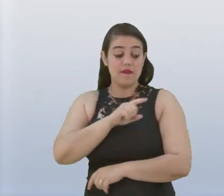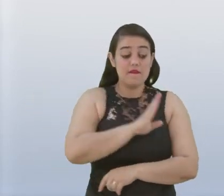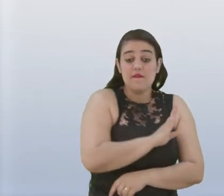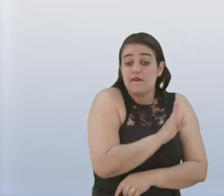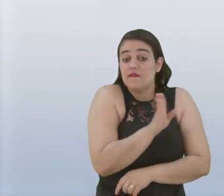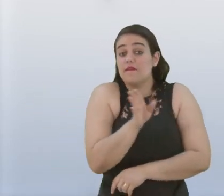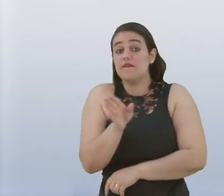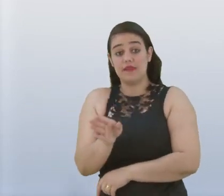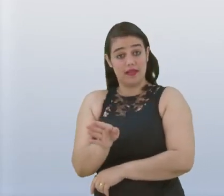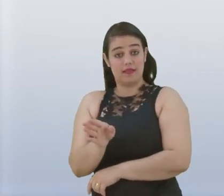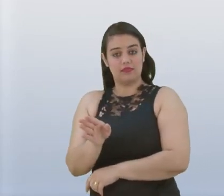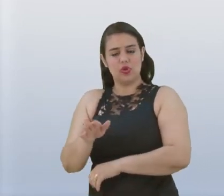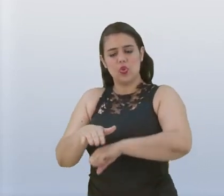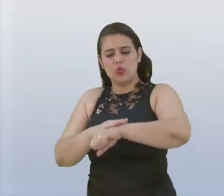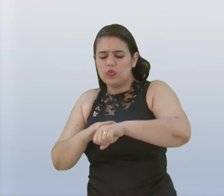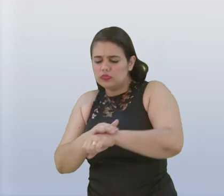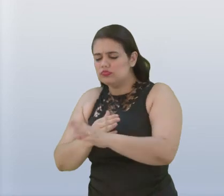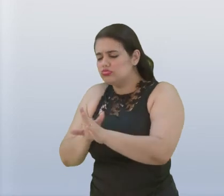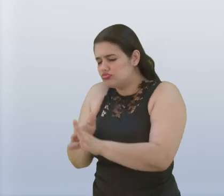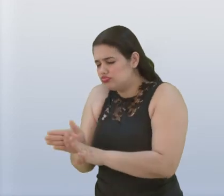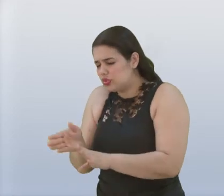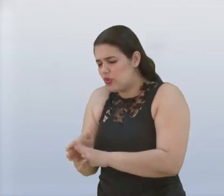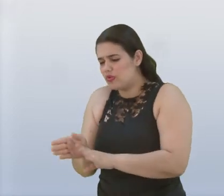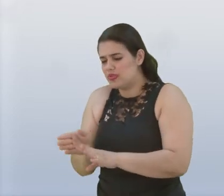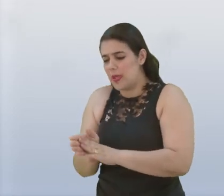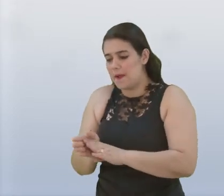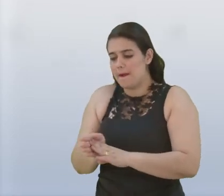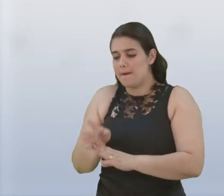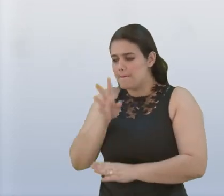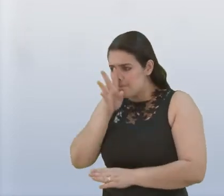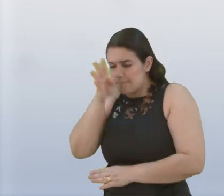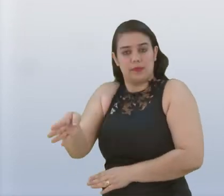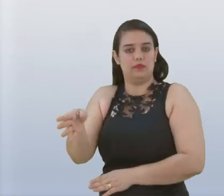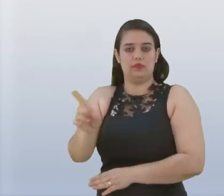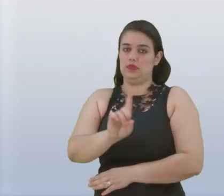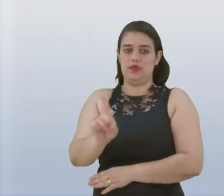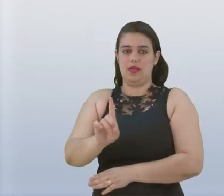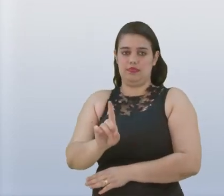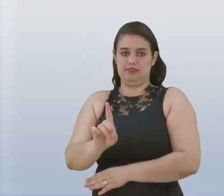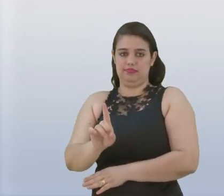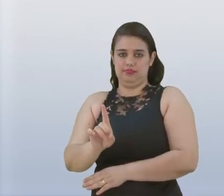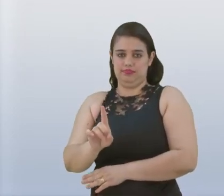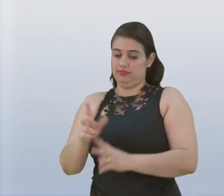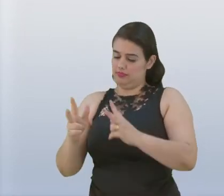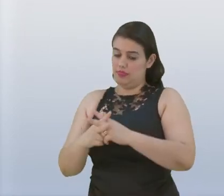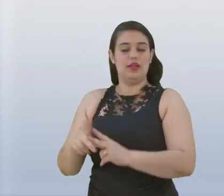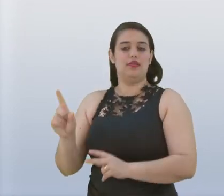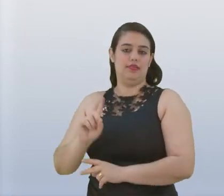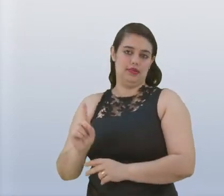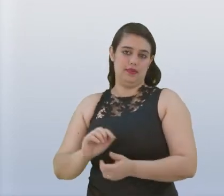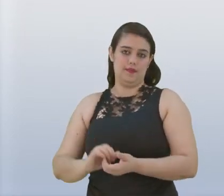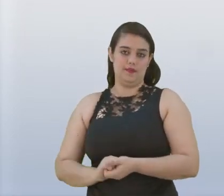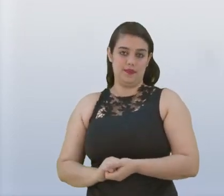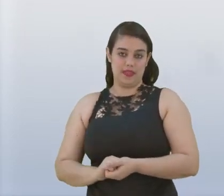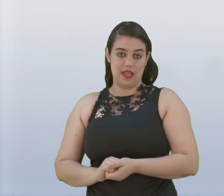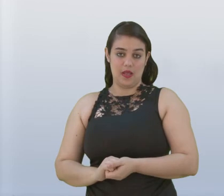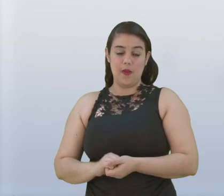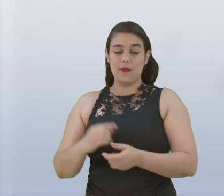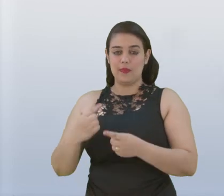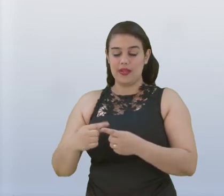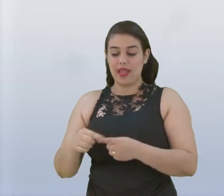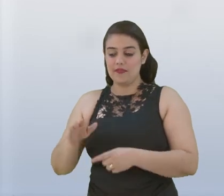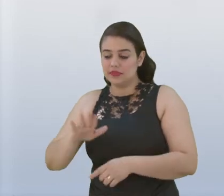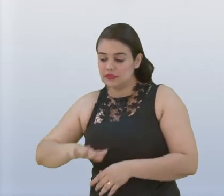do expediente, crie condições para demonstrar que essa atitude interfere na rotina dos demais, sem ofensas nem